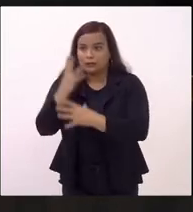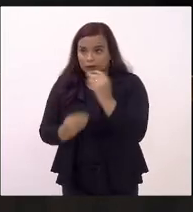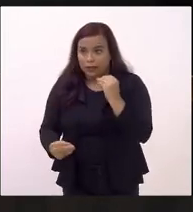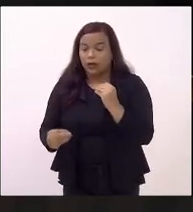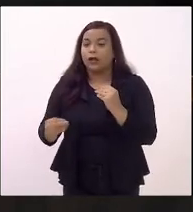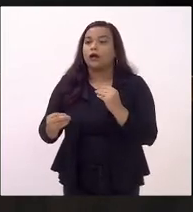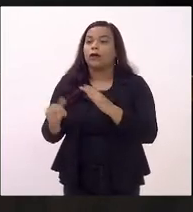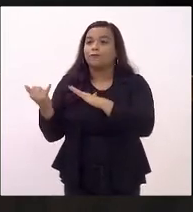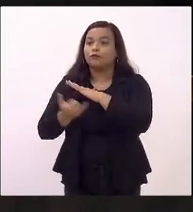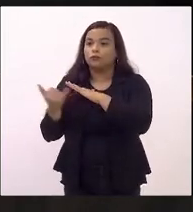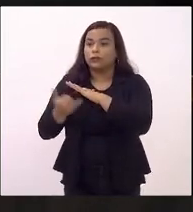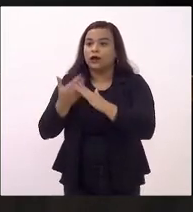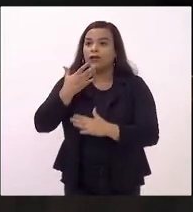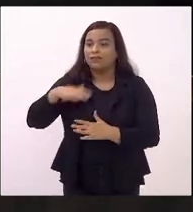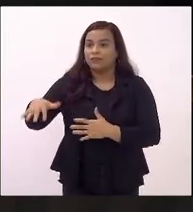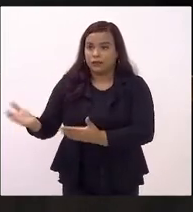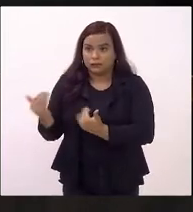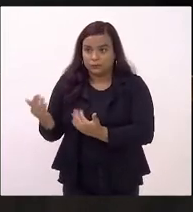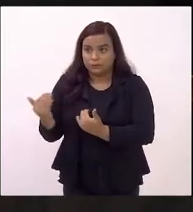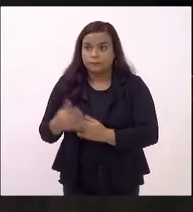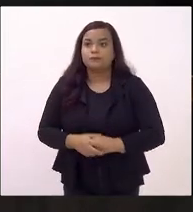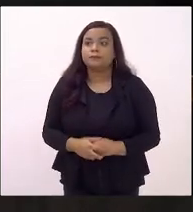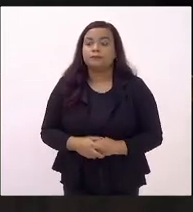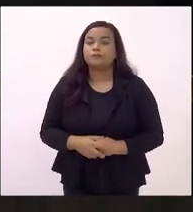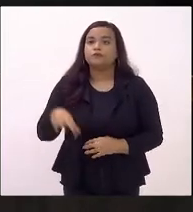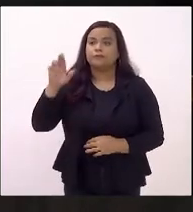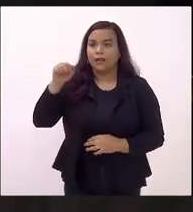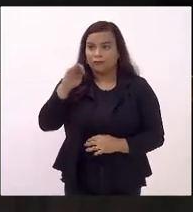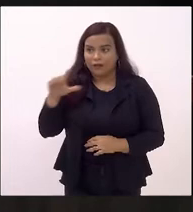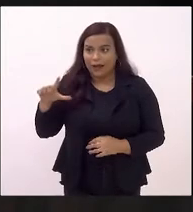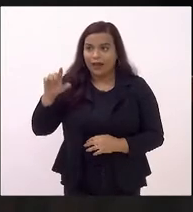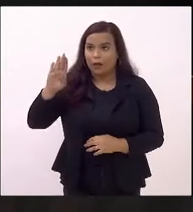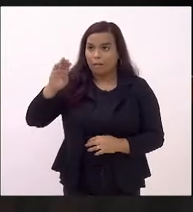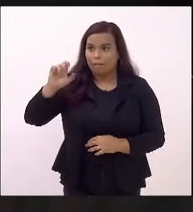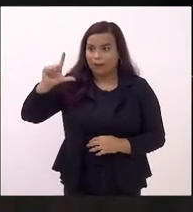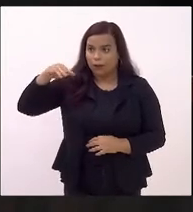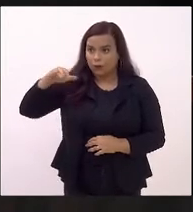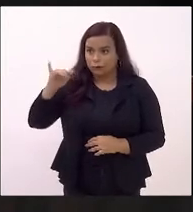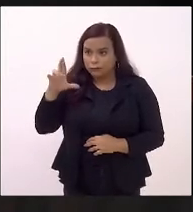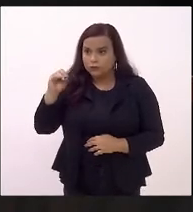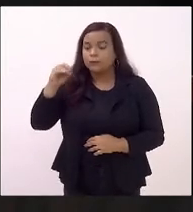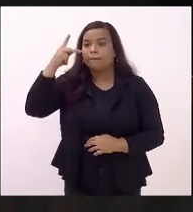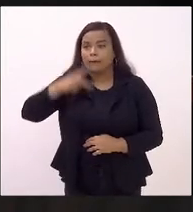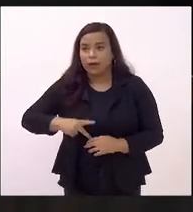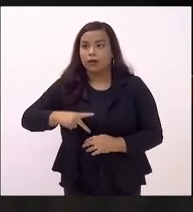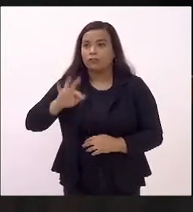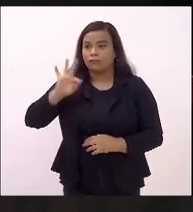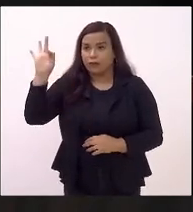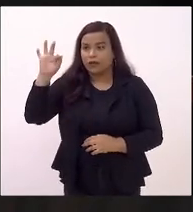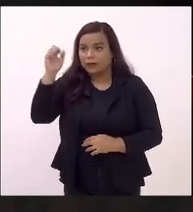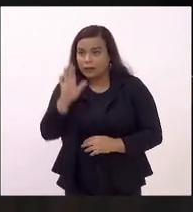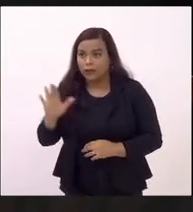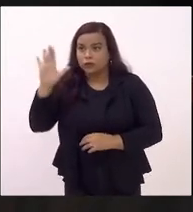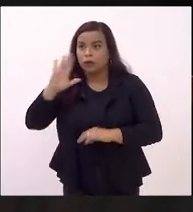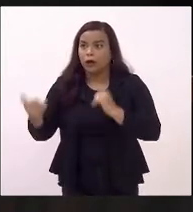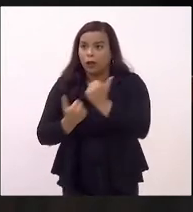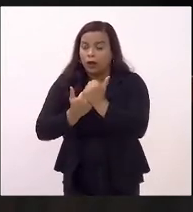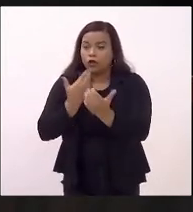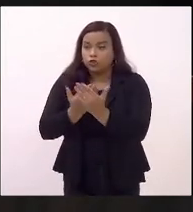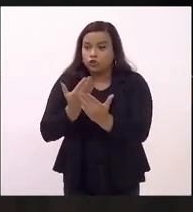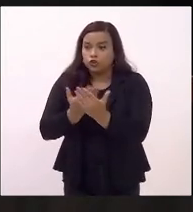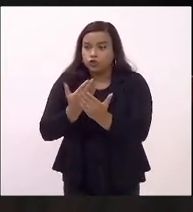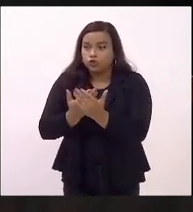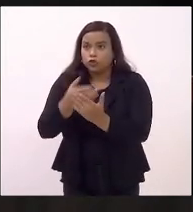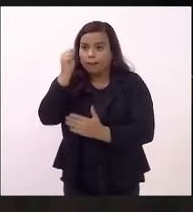da Fundação para Infância e Adolescência, Rafael Belmiro, presidente da Federação Nacional de Apoio aos Estudantes